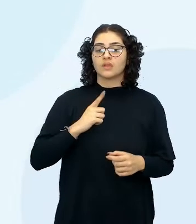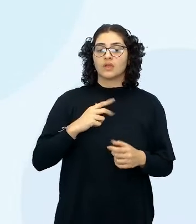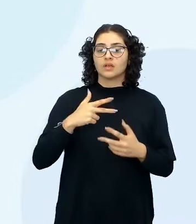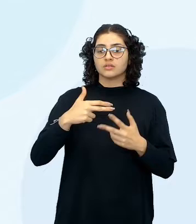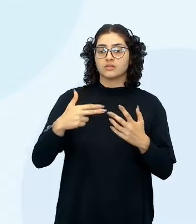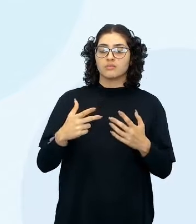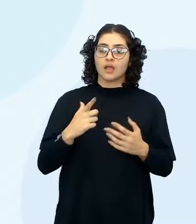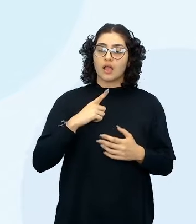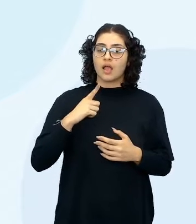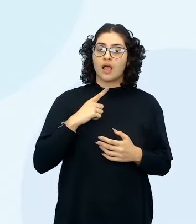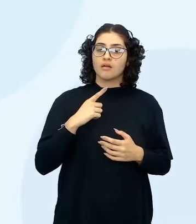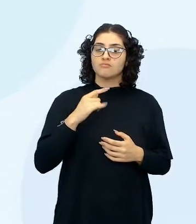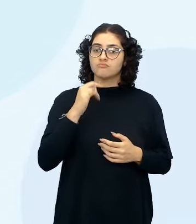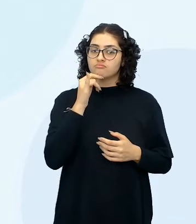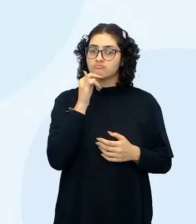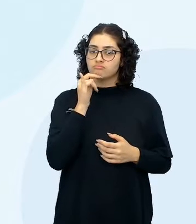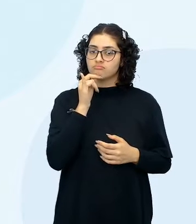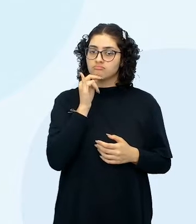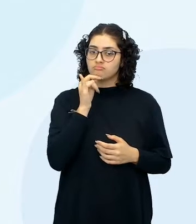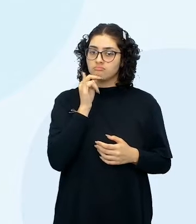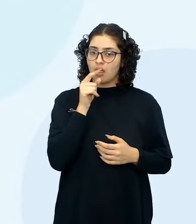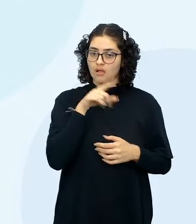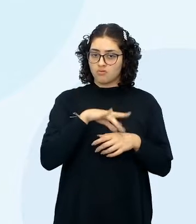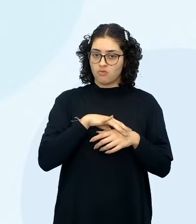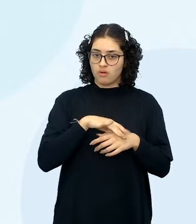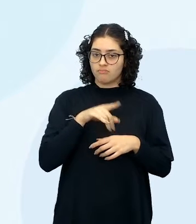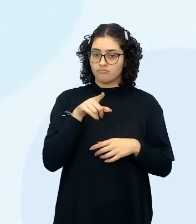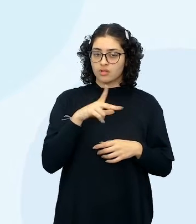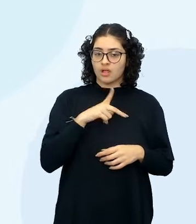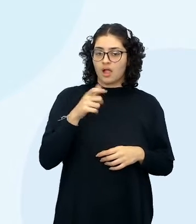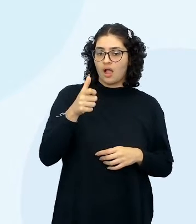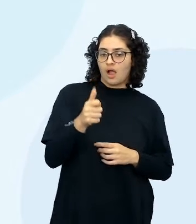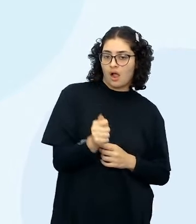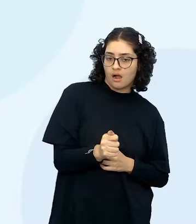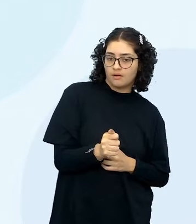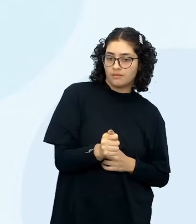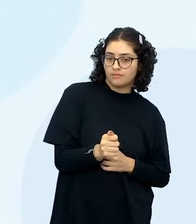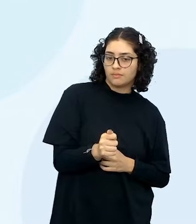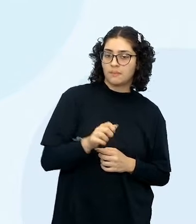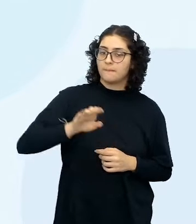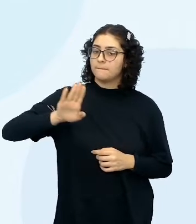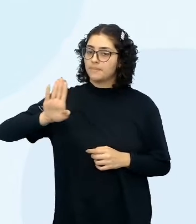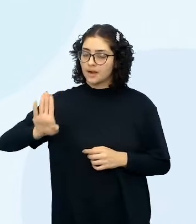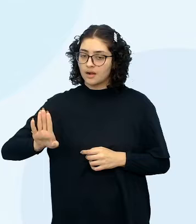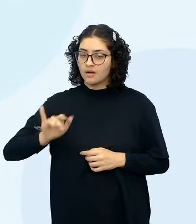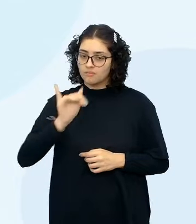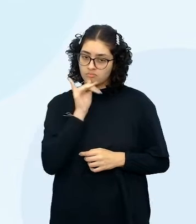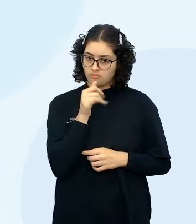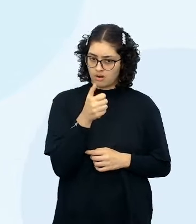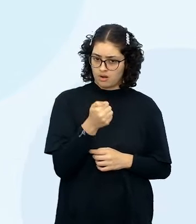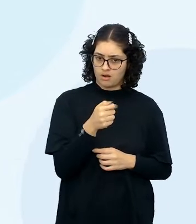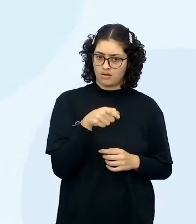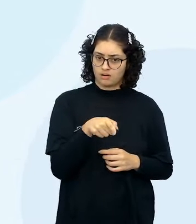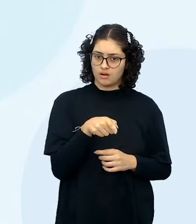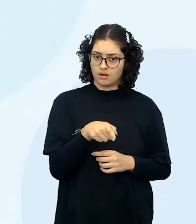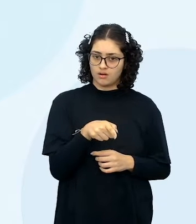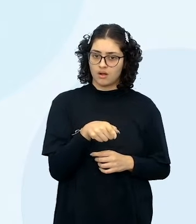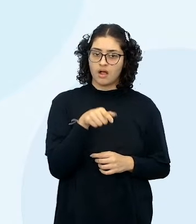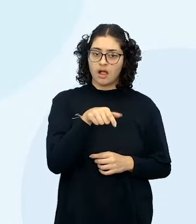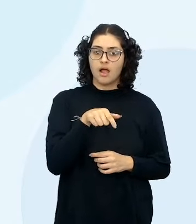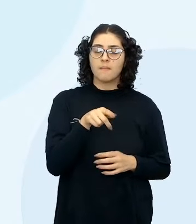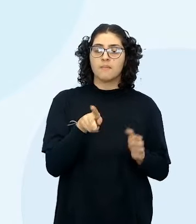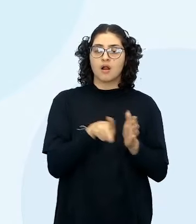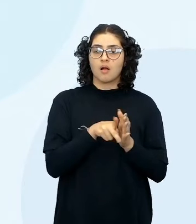diferentes de hemofilia. O tipo A se refere então a uma deficiência no fator 8, enquanto que o tipo B